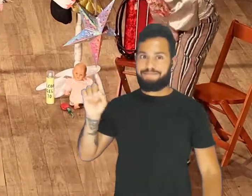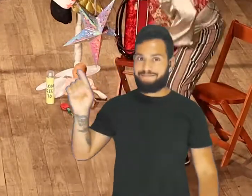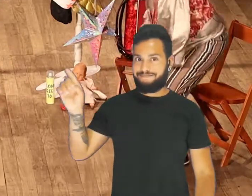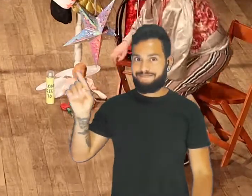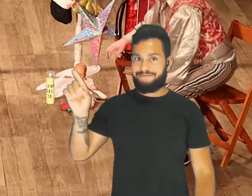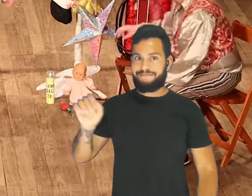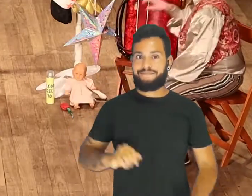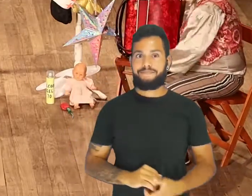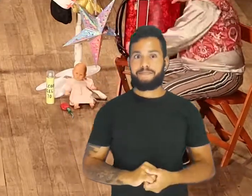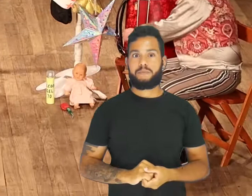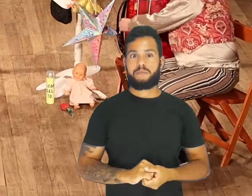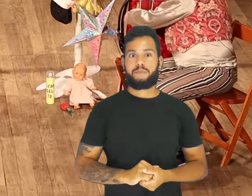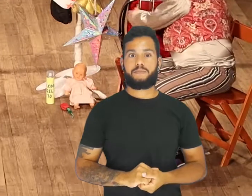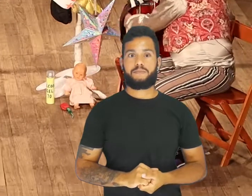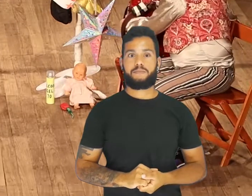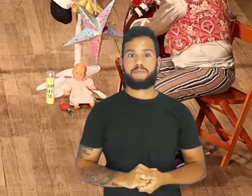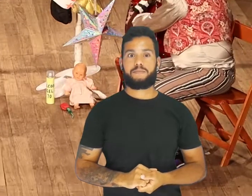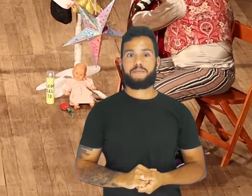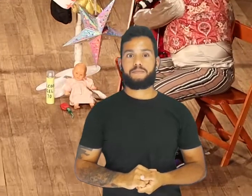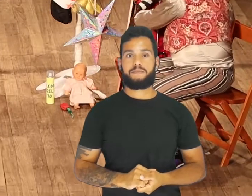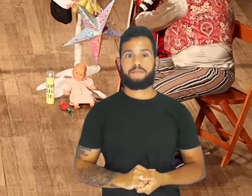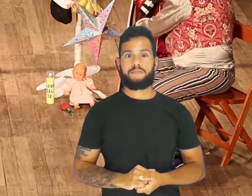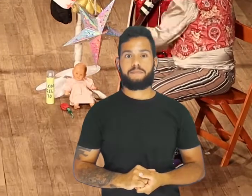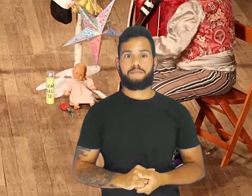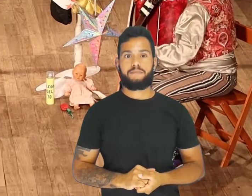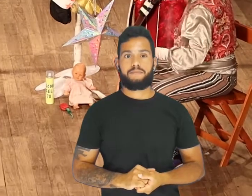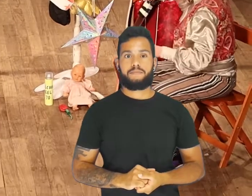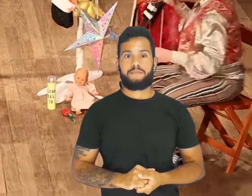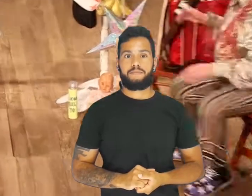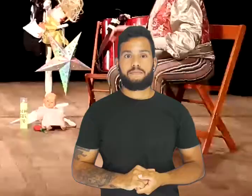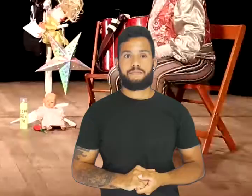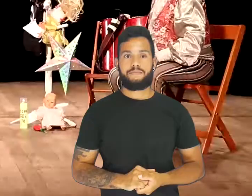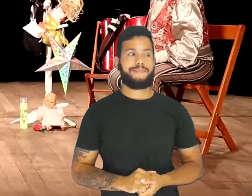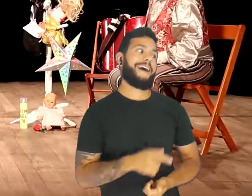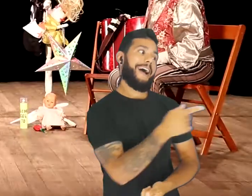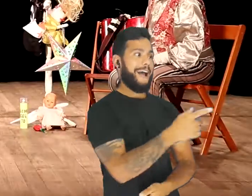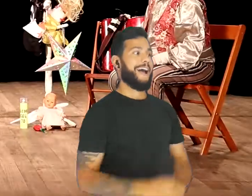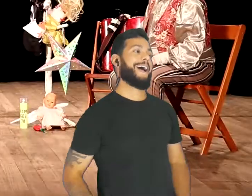pode ver, ele tem que adivinhar. Tem que adivinhar. Deixa eu ver.